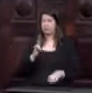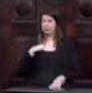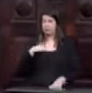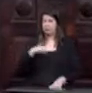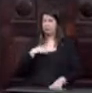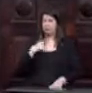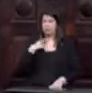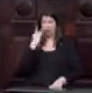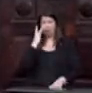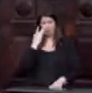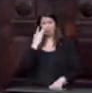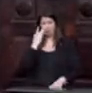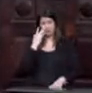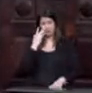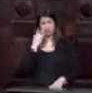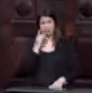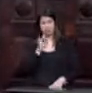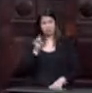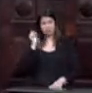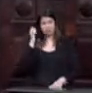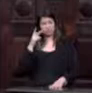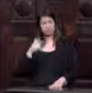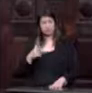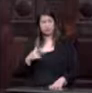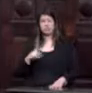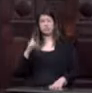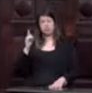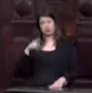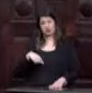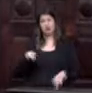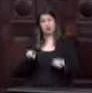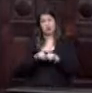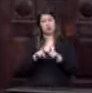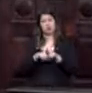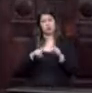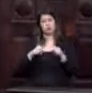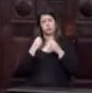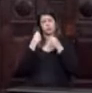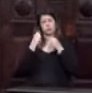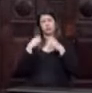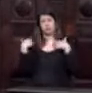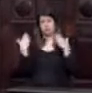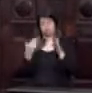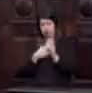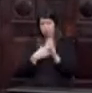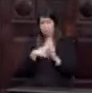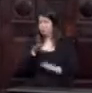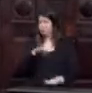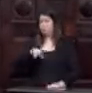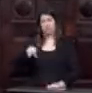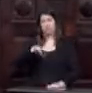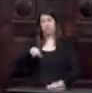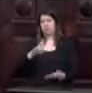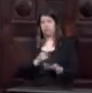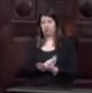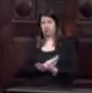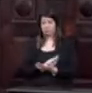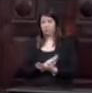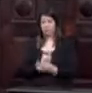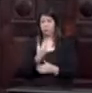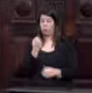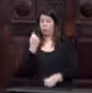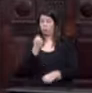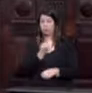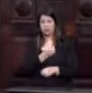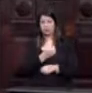na minha opinião. A população está pensando que nós estamos votando um teto de gasto efetivo para todos os poderes, mas isso não está acontecendo. É o Poder Executivo que